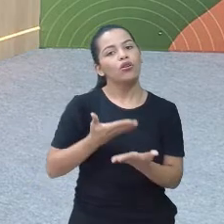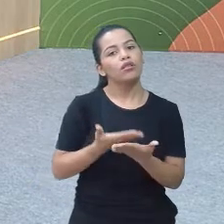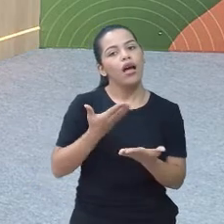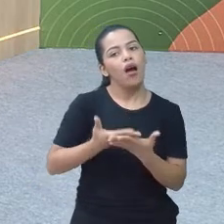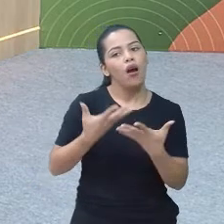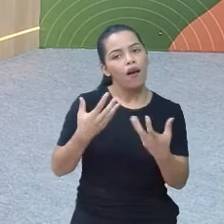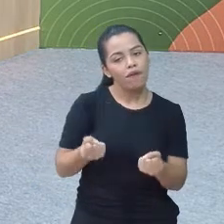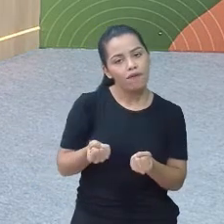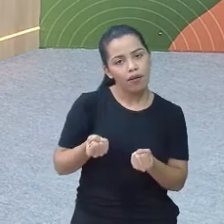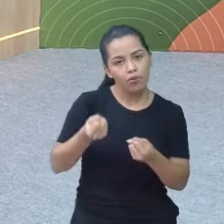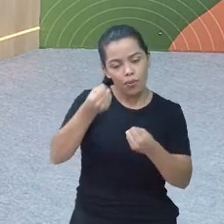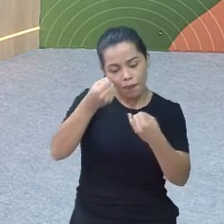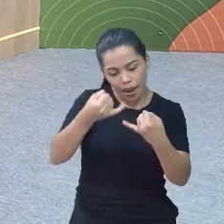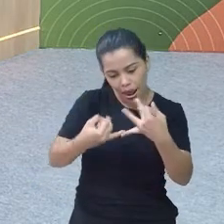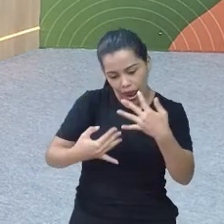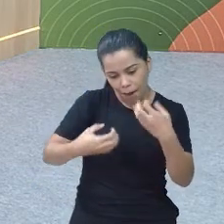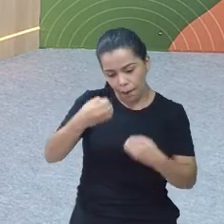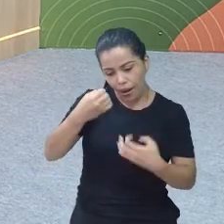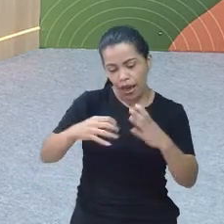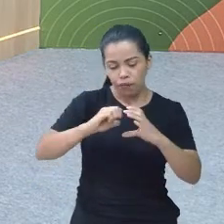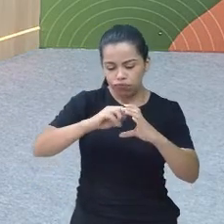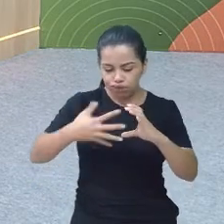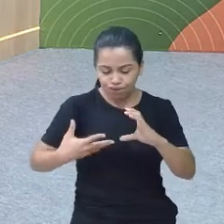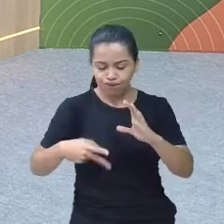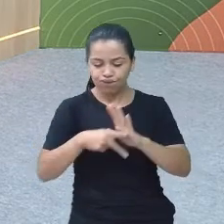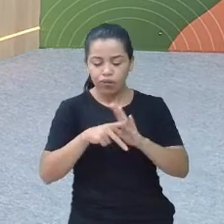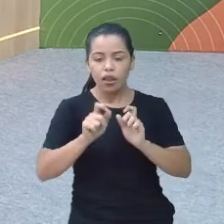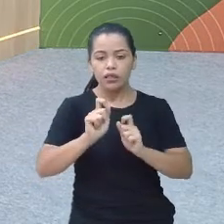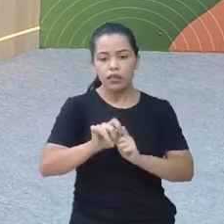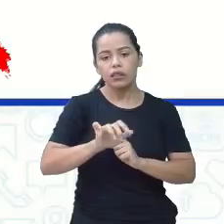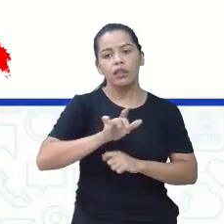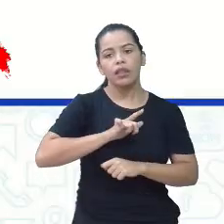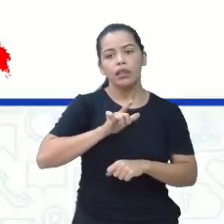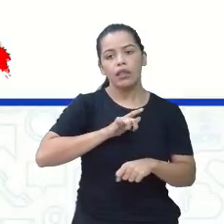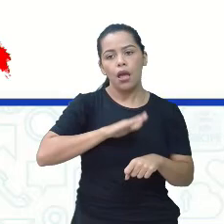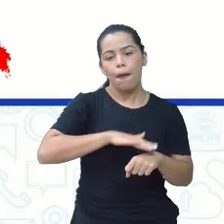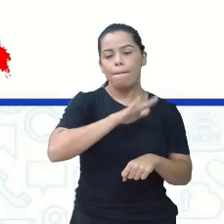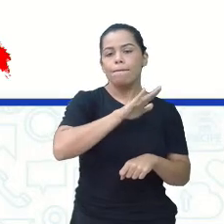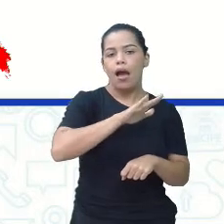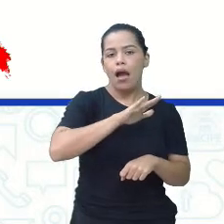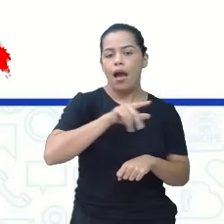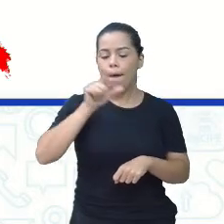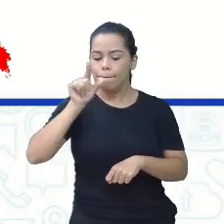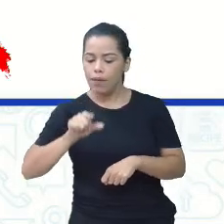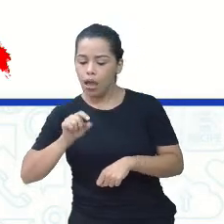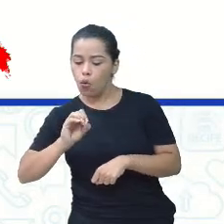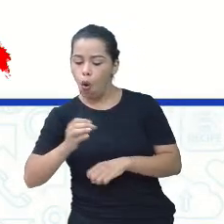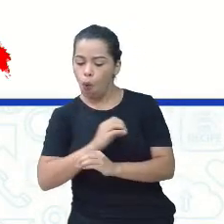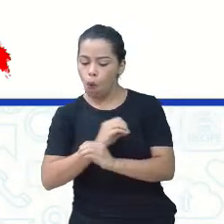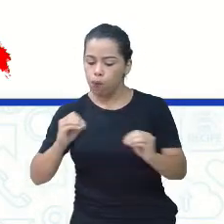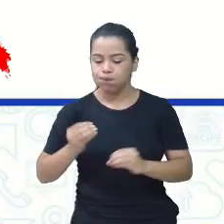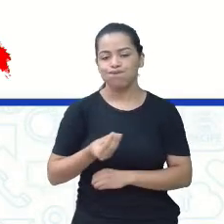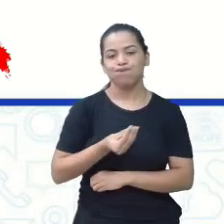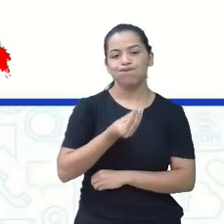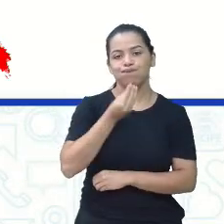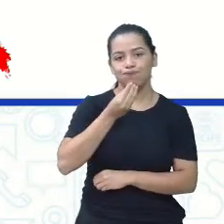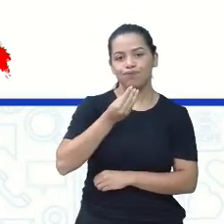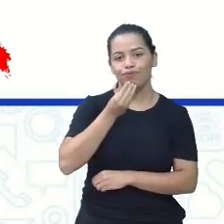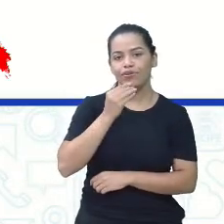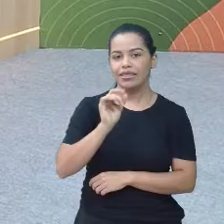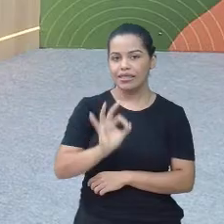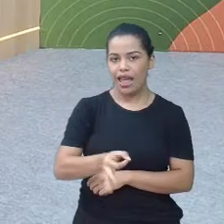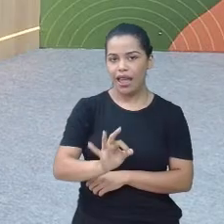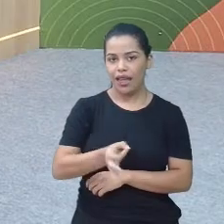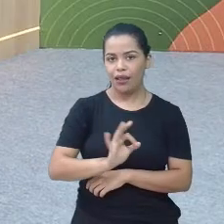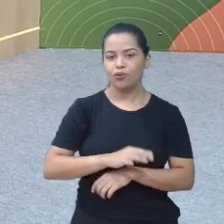descrever situações onde você possa dizer se tem mais chance, menos chance ou não tem nenhuma chance, tá certo?